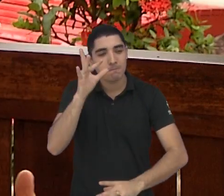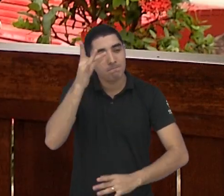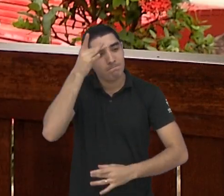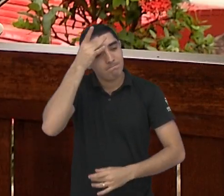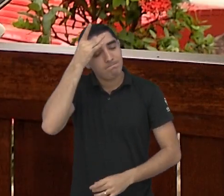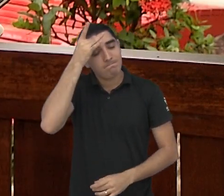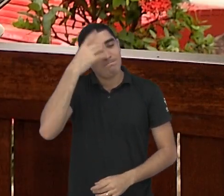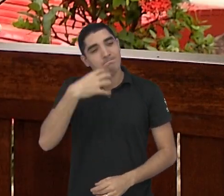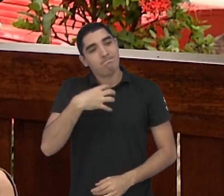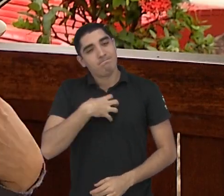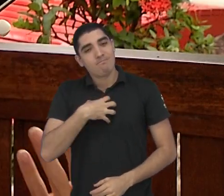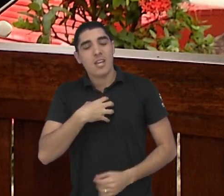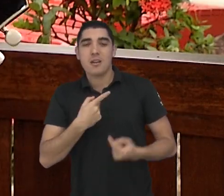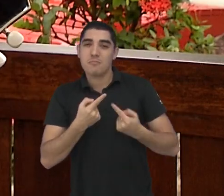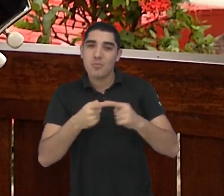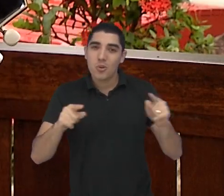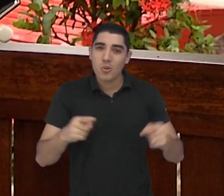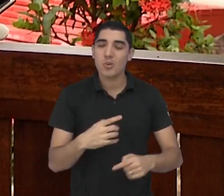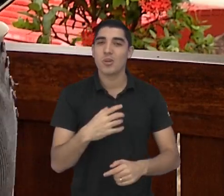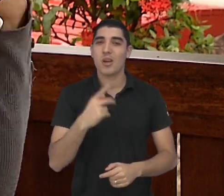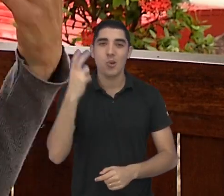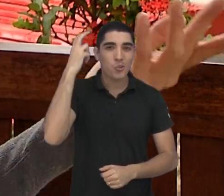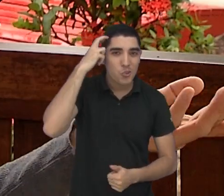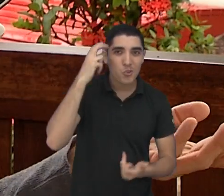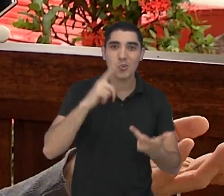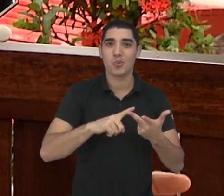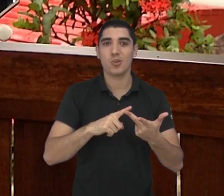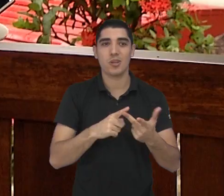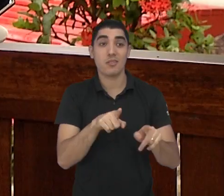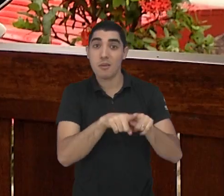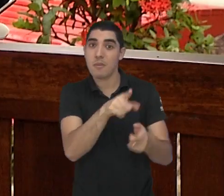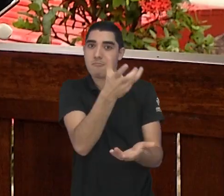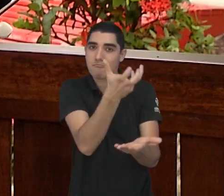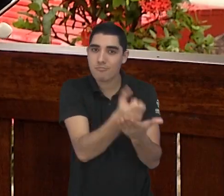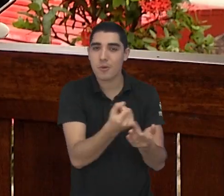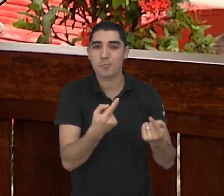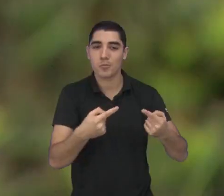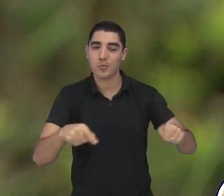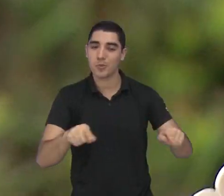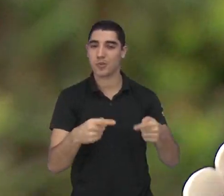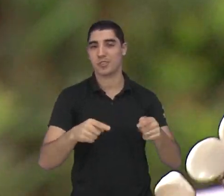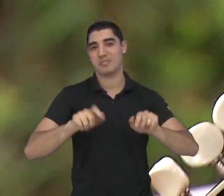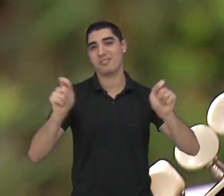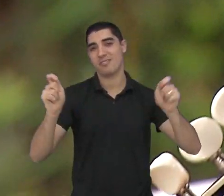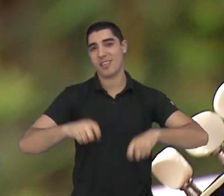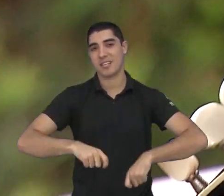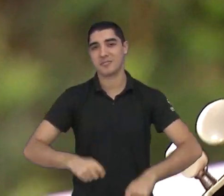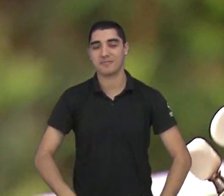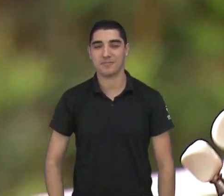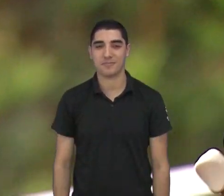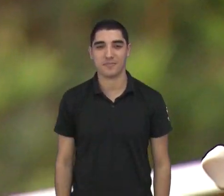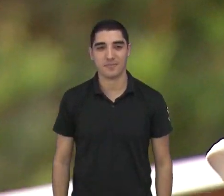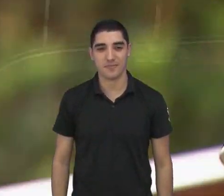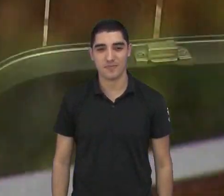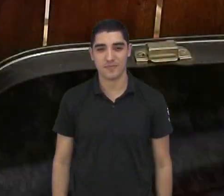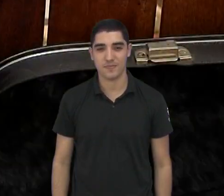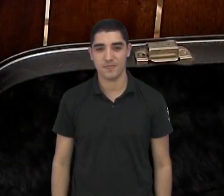pessoas, a cultura, as suas partituras, as suas gravações, né?